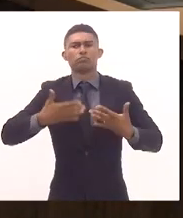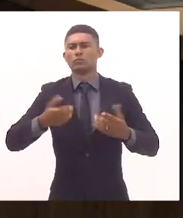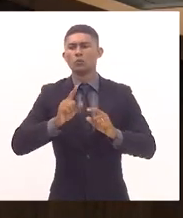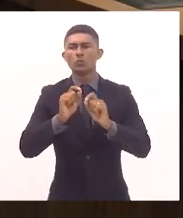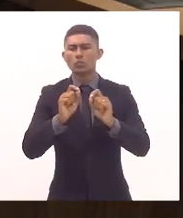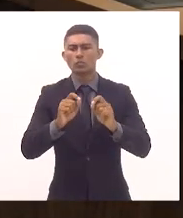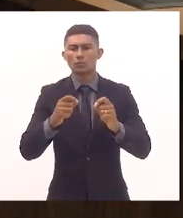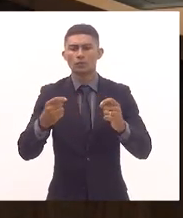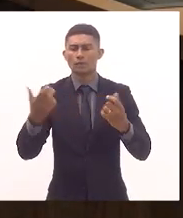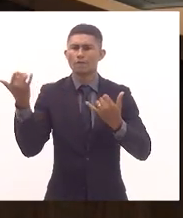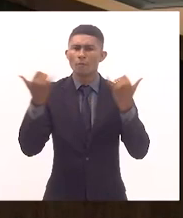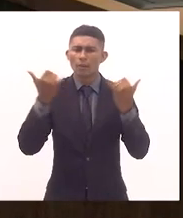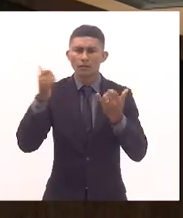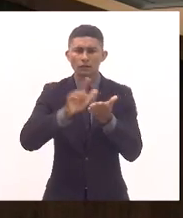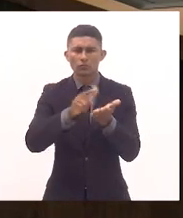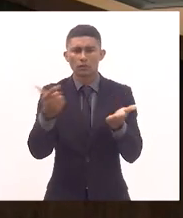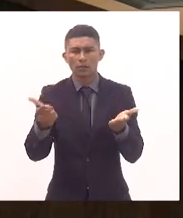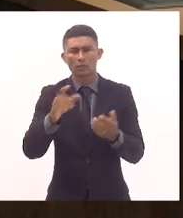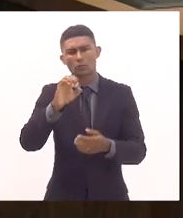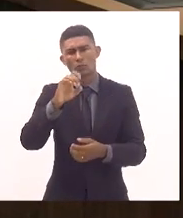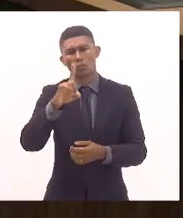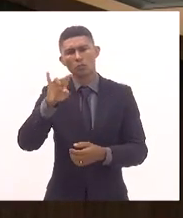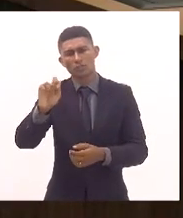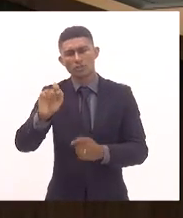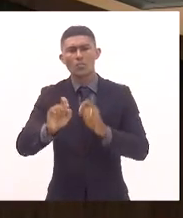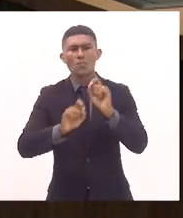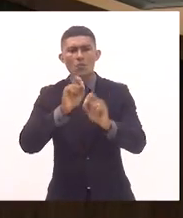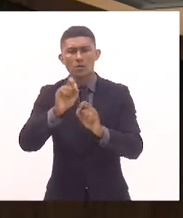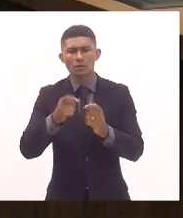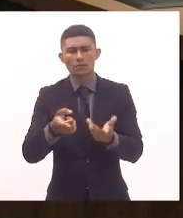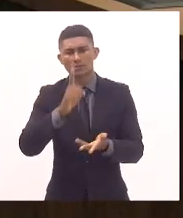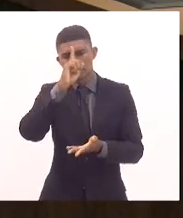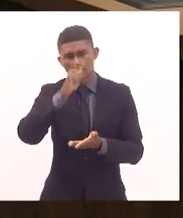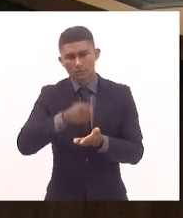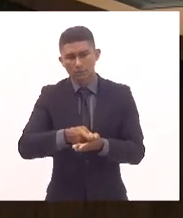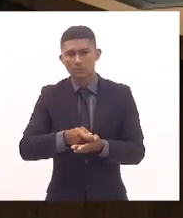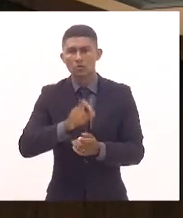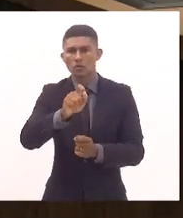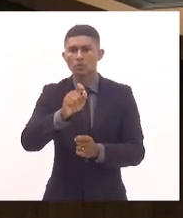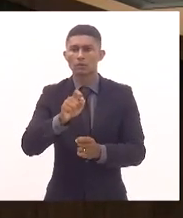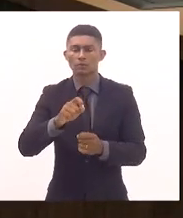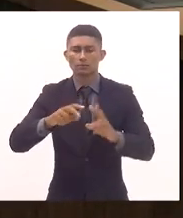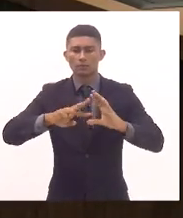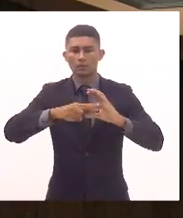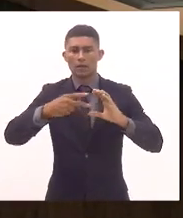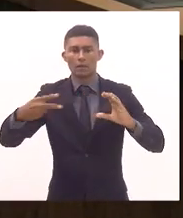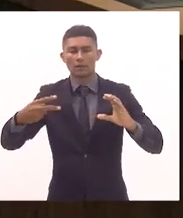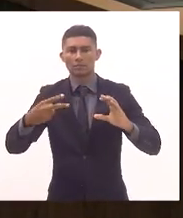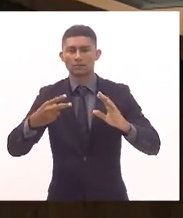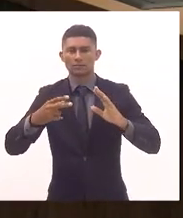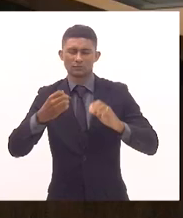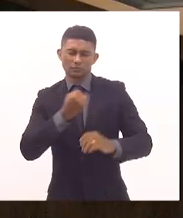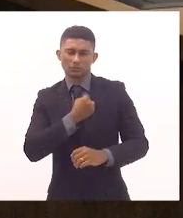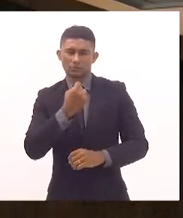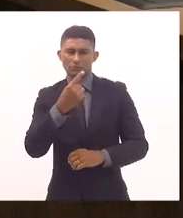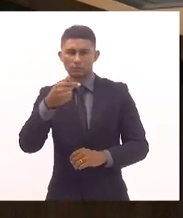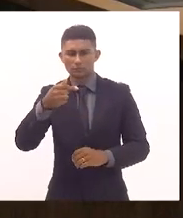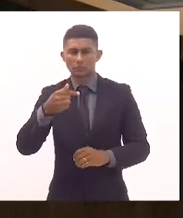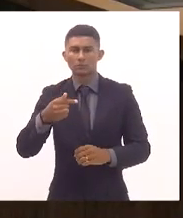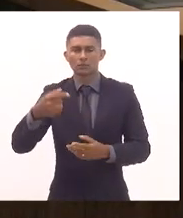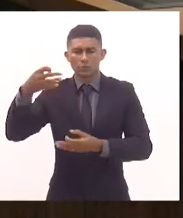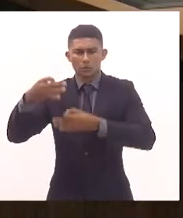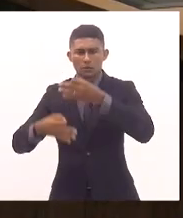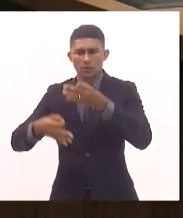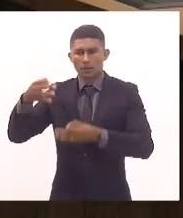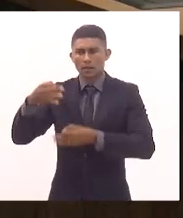notícia do jornal O Dia acerca da decisão da 17ª Câmara Civil do Tribunal de Justiça